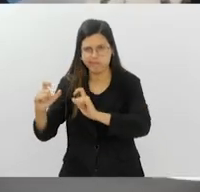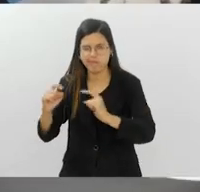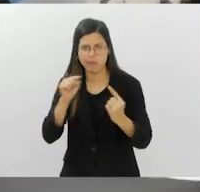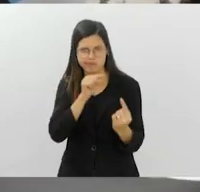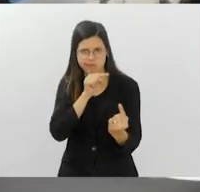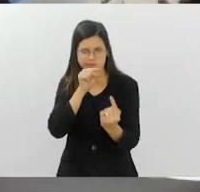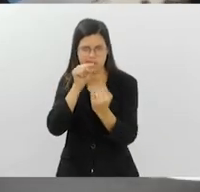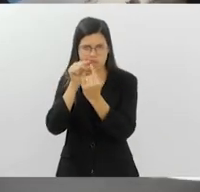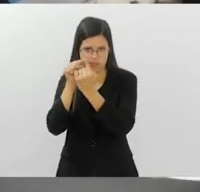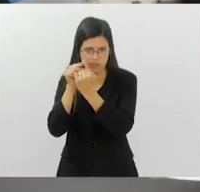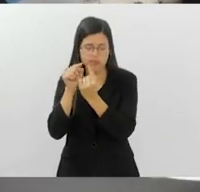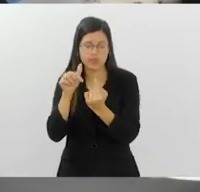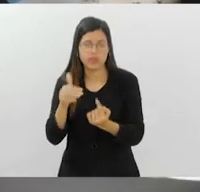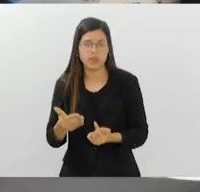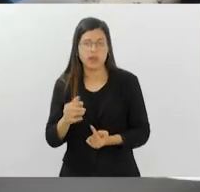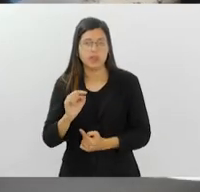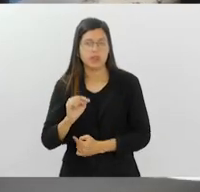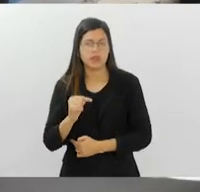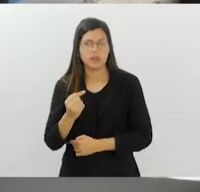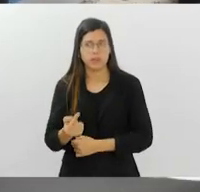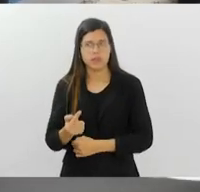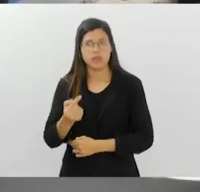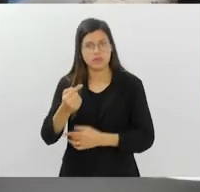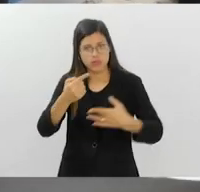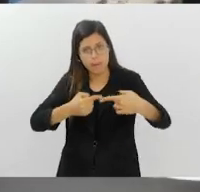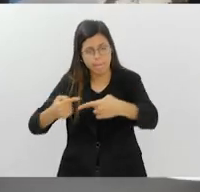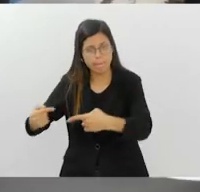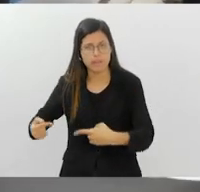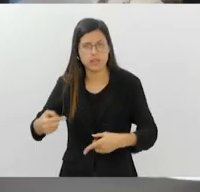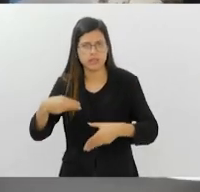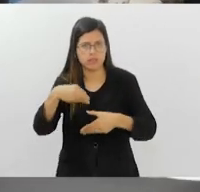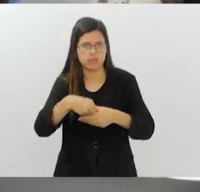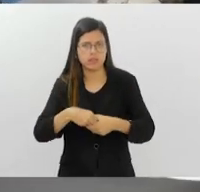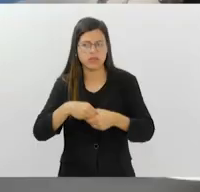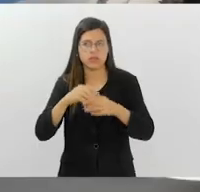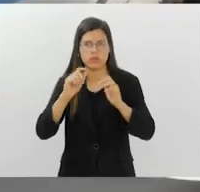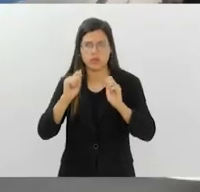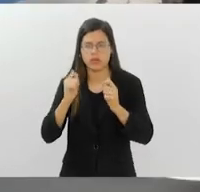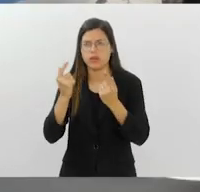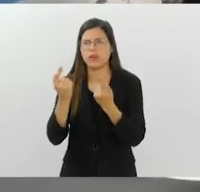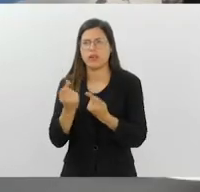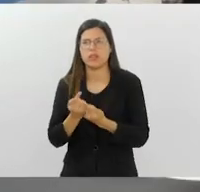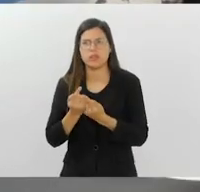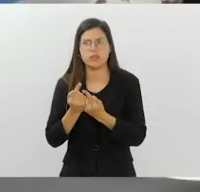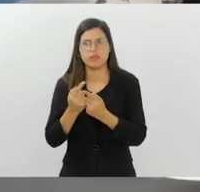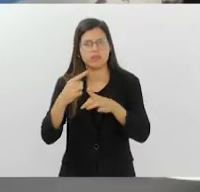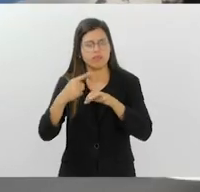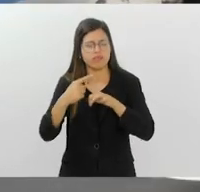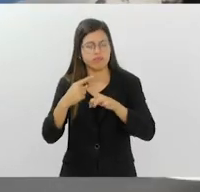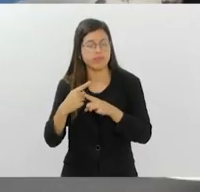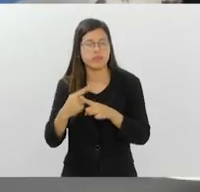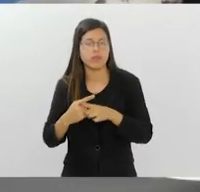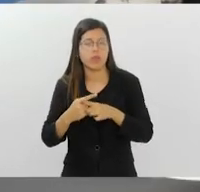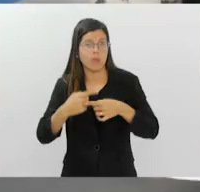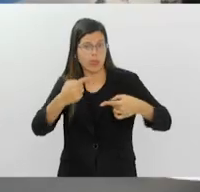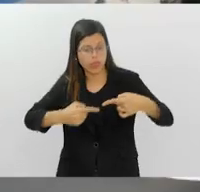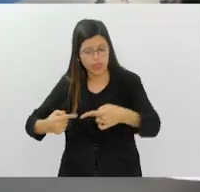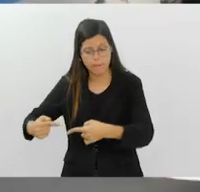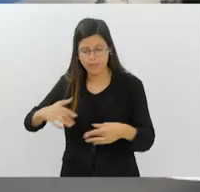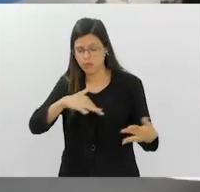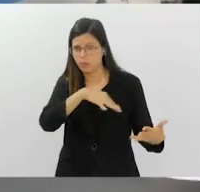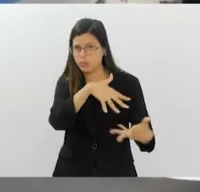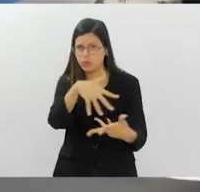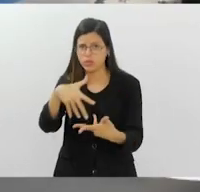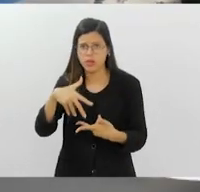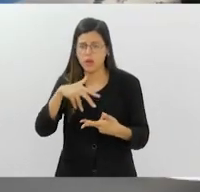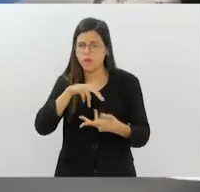convidados a gente traz esse debate para dentro do nosso Poder Legislativo porque esse é um debate internacional diversos